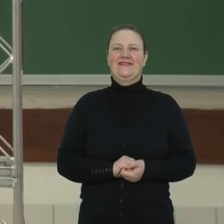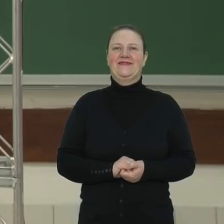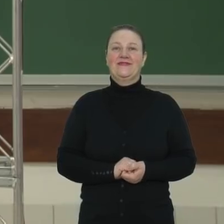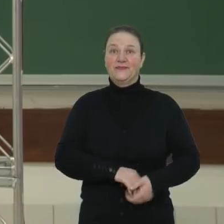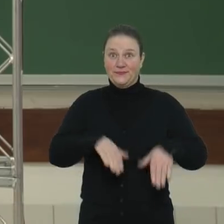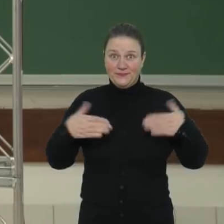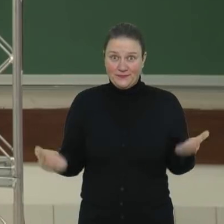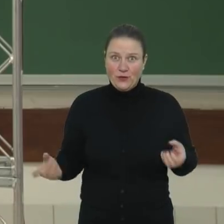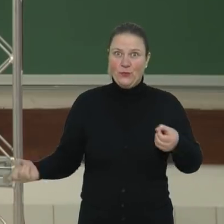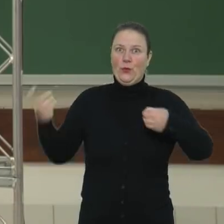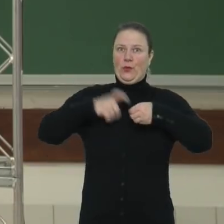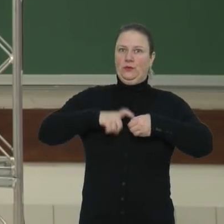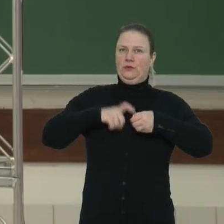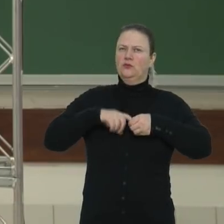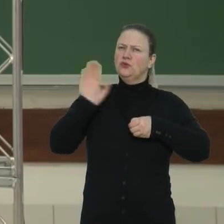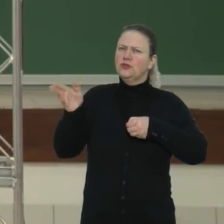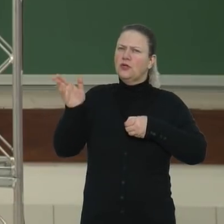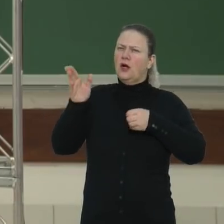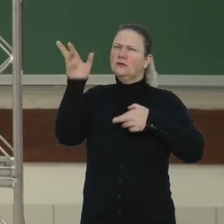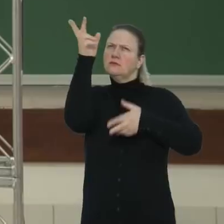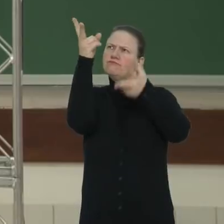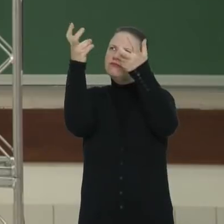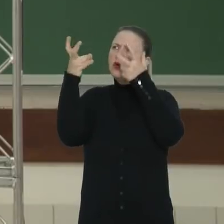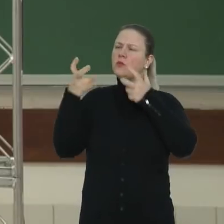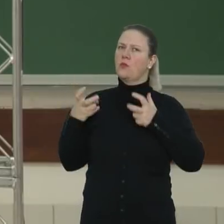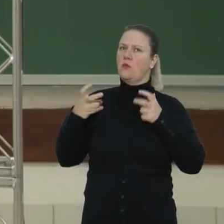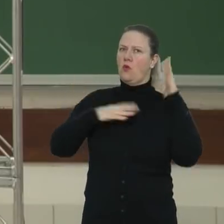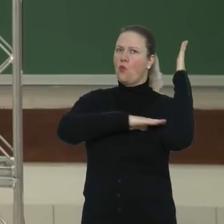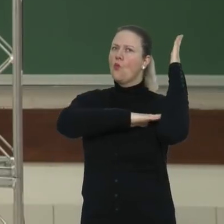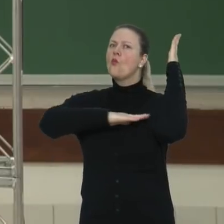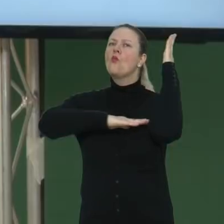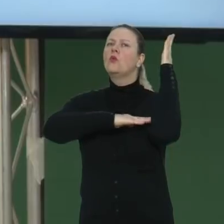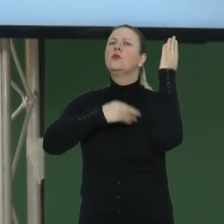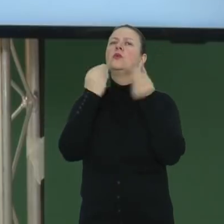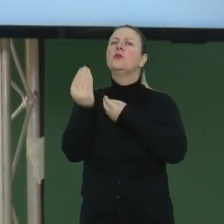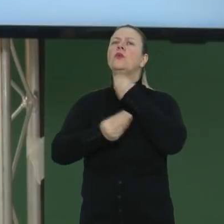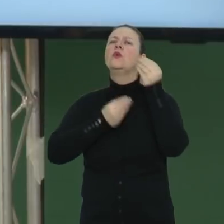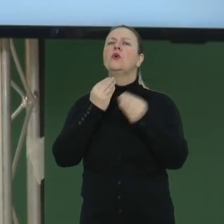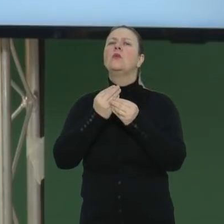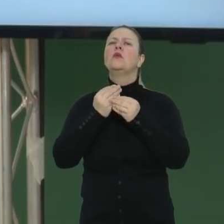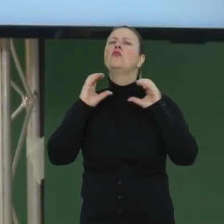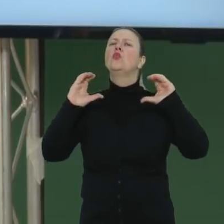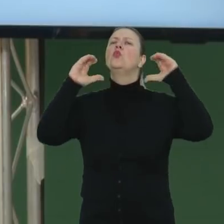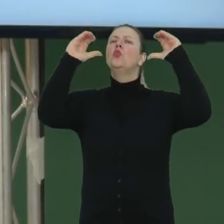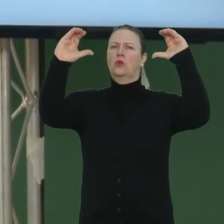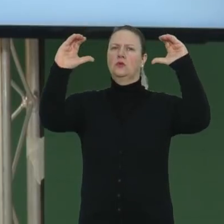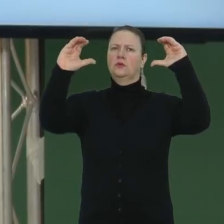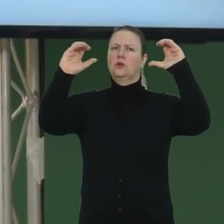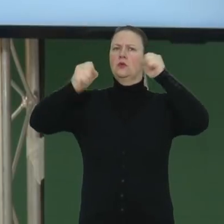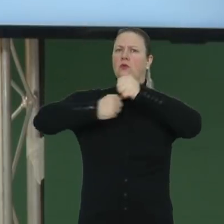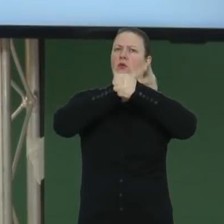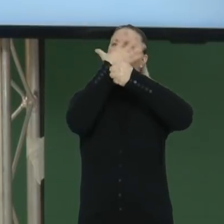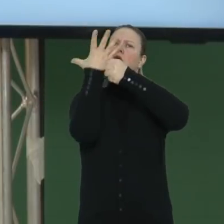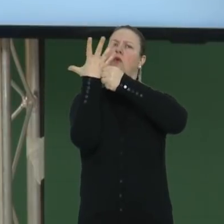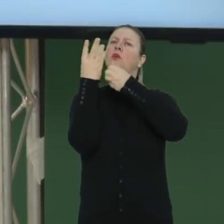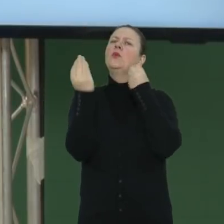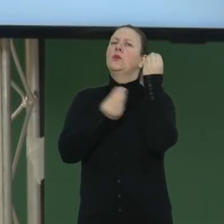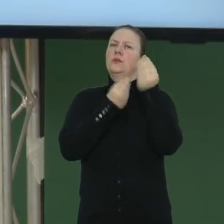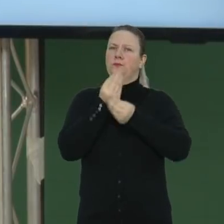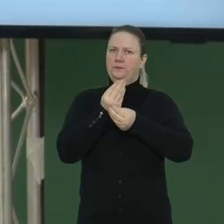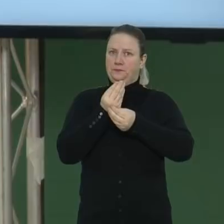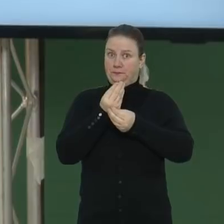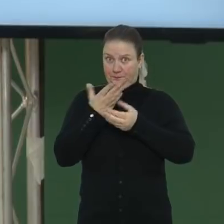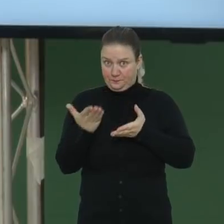Então, pessoal, retornando, analisaram o gráfico, como que ficou lá a função exponencial? Então, eu vou colocar para vocês aqui. Então, eu tenho lá o